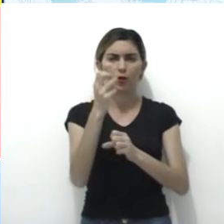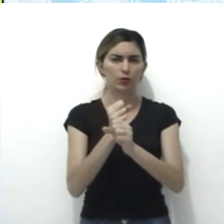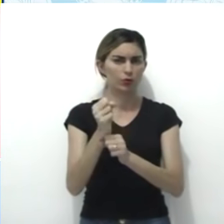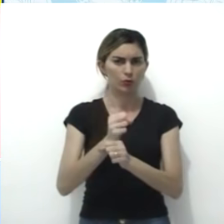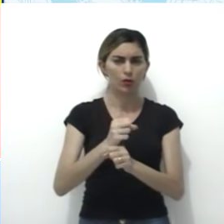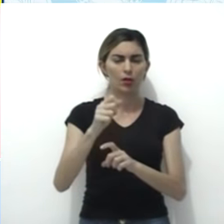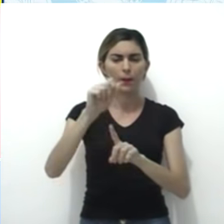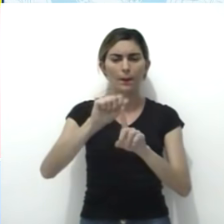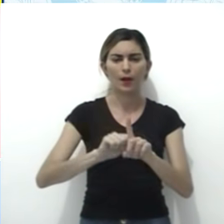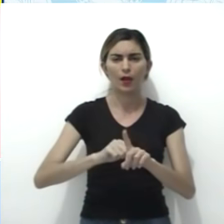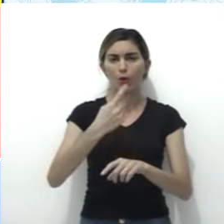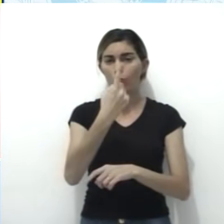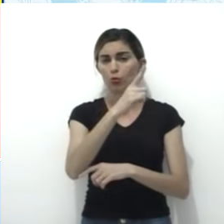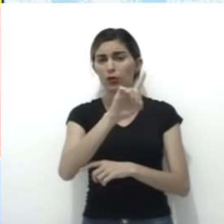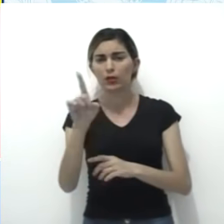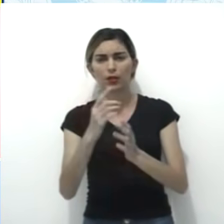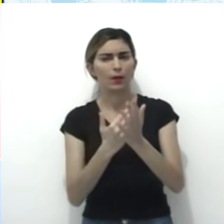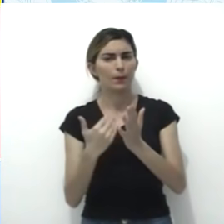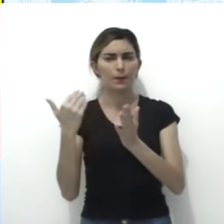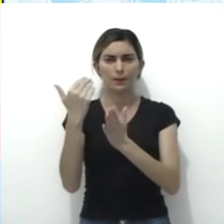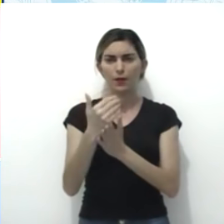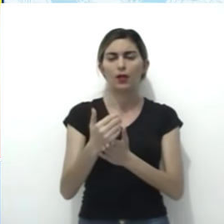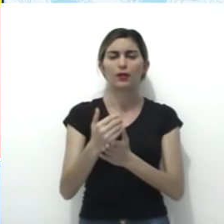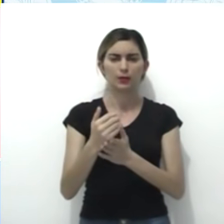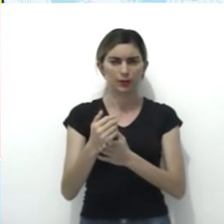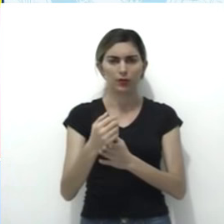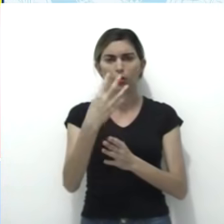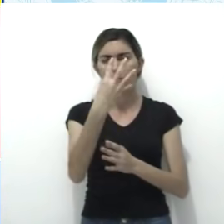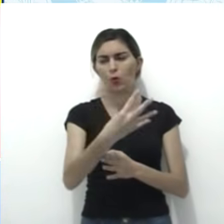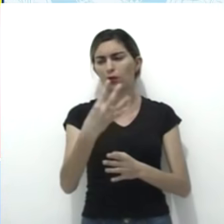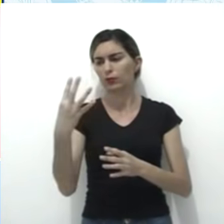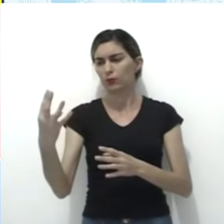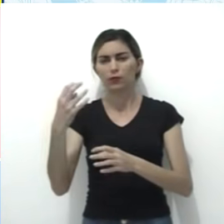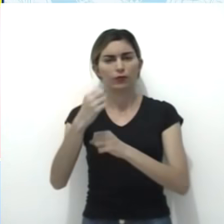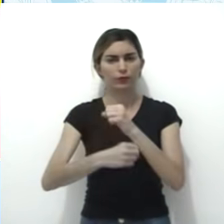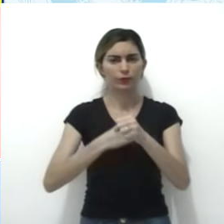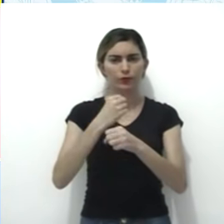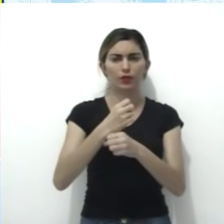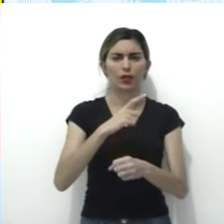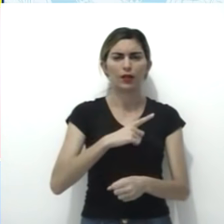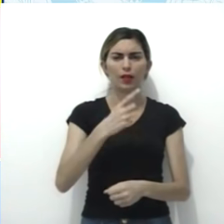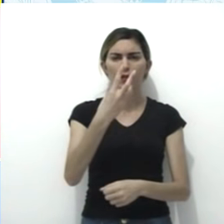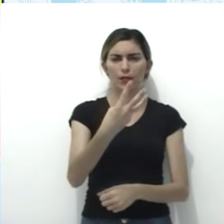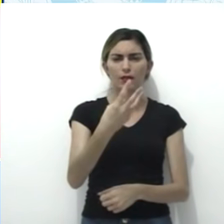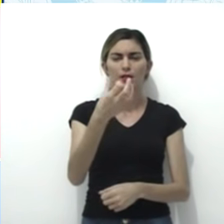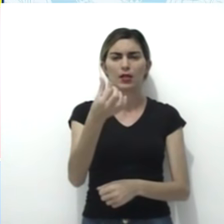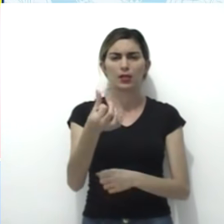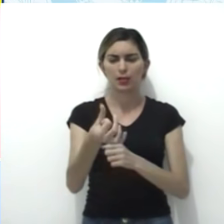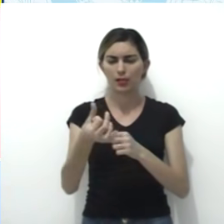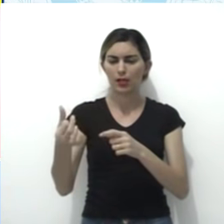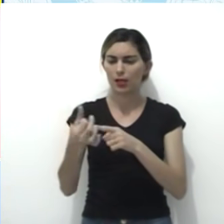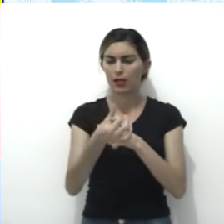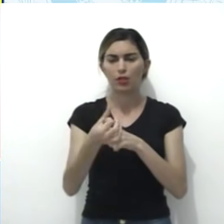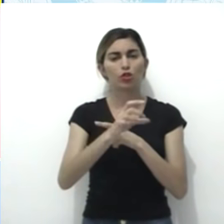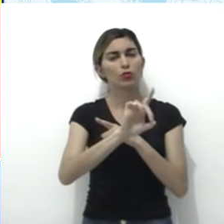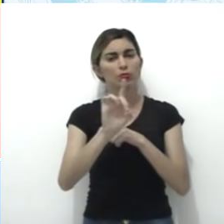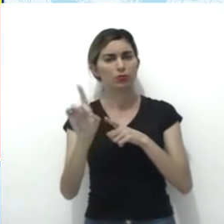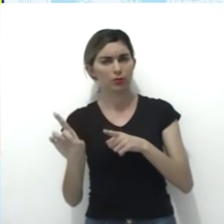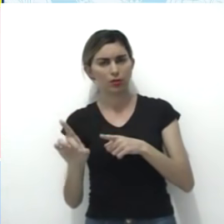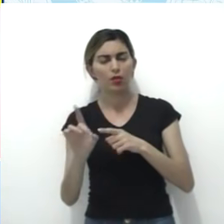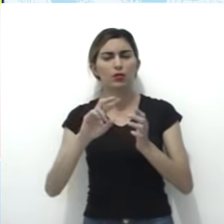a cada quatro anos a gente tem um dia a mais então a cada quatro anos nós vamos ter